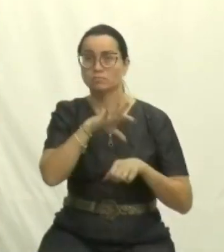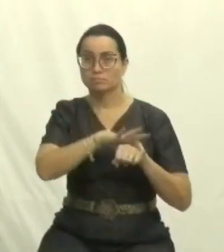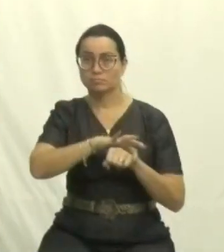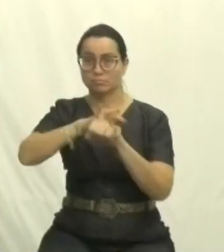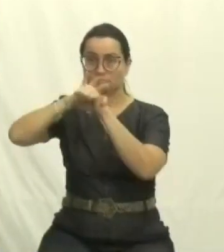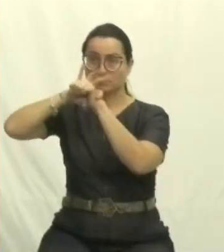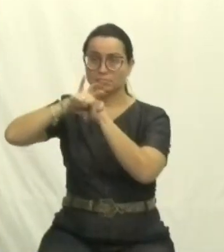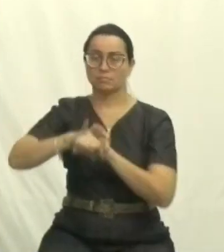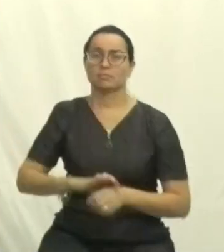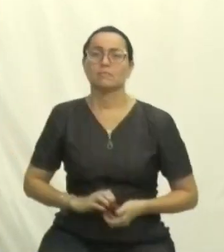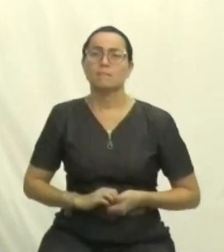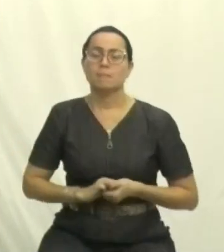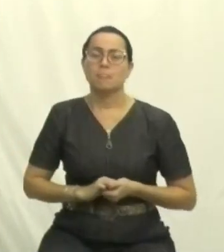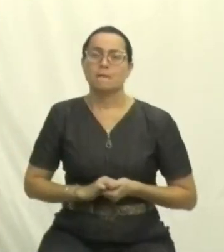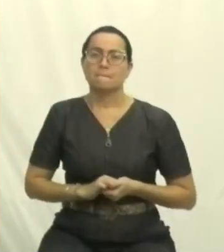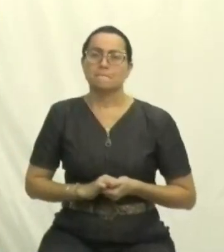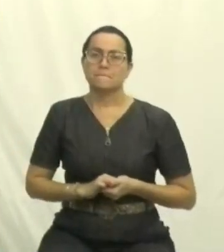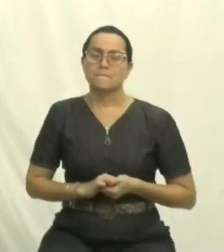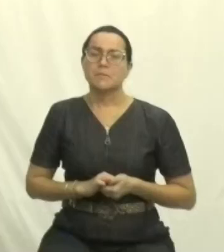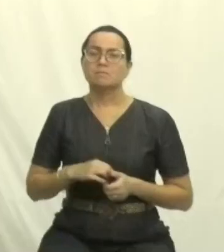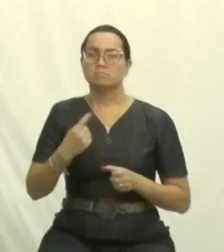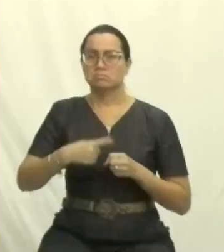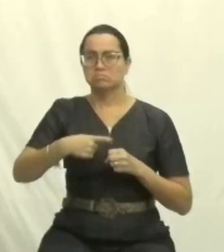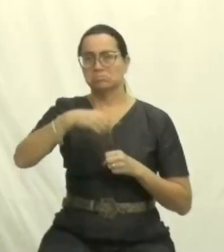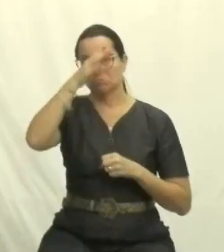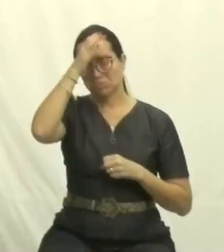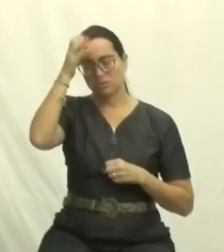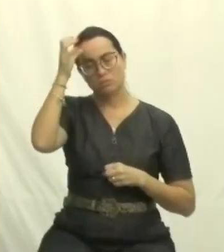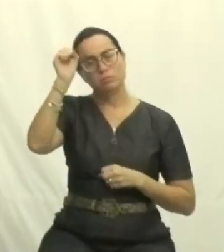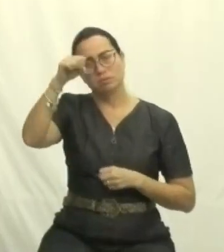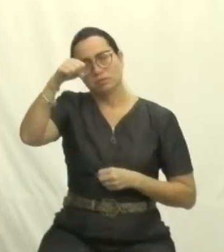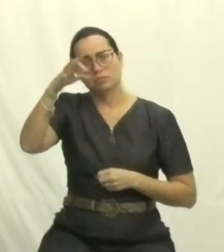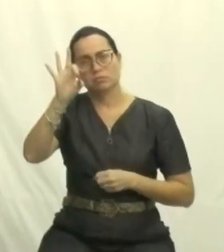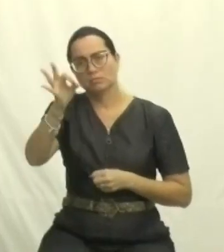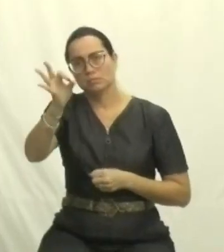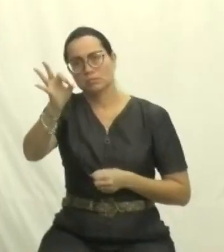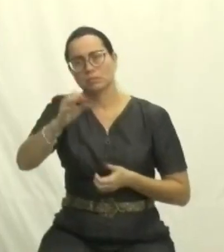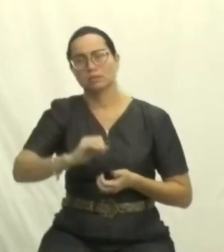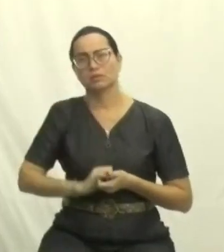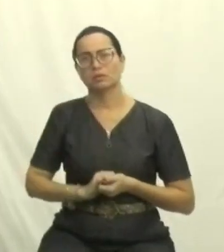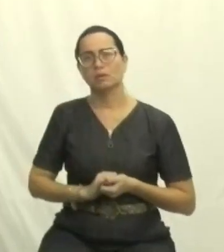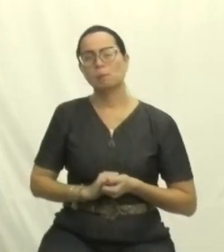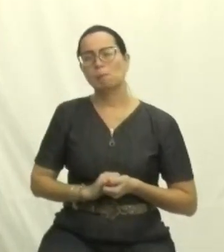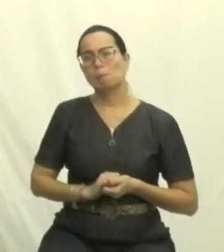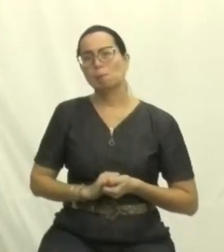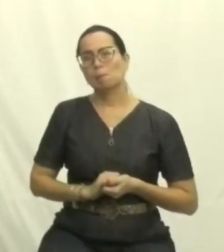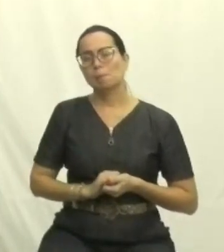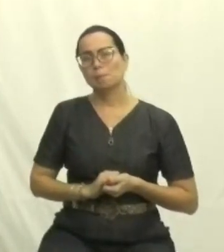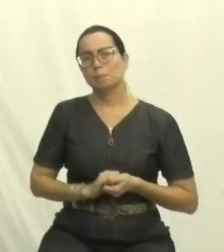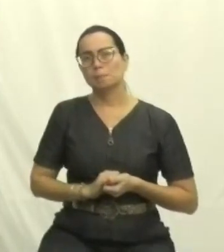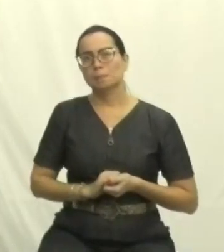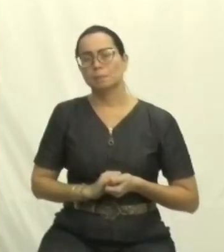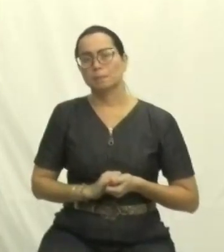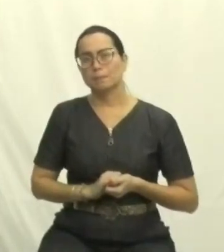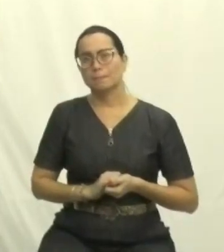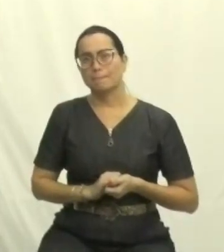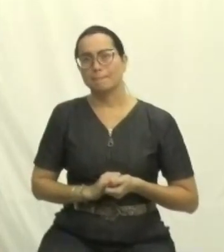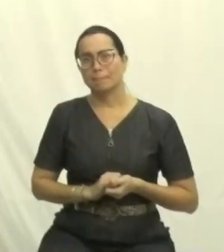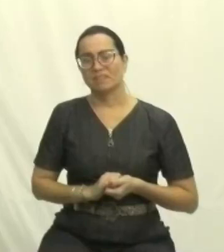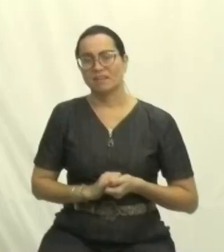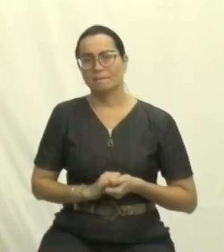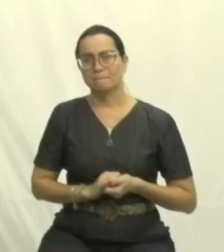que trará mais segurança para a nossa cidade, né, explicações de várias empresas, daí a audiência pública, para que várias empresas